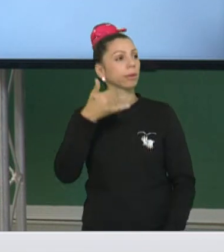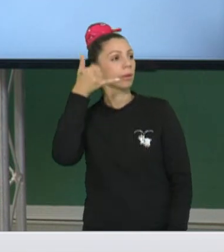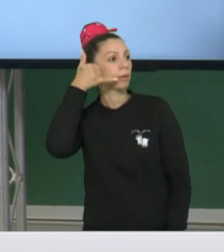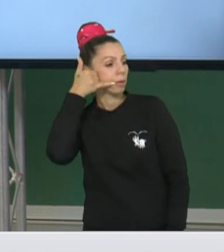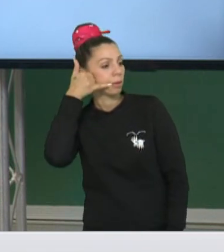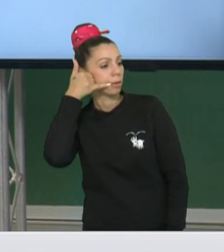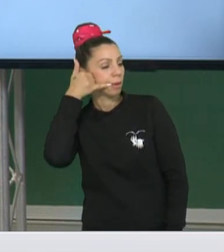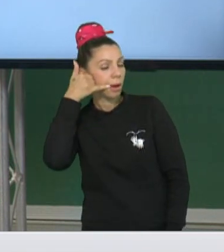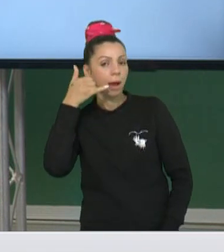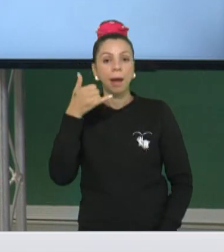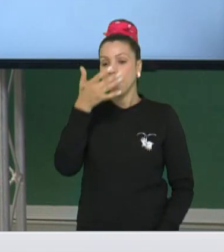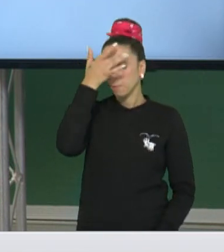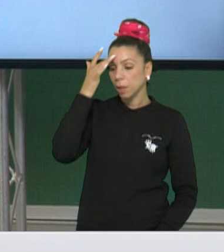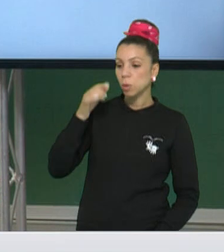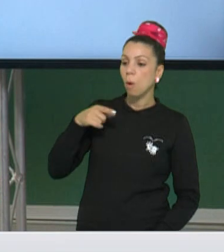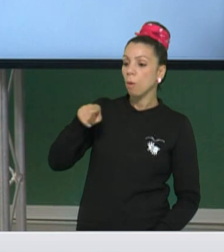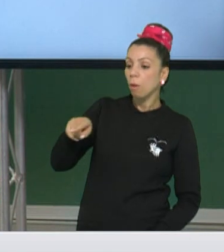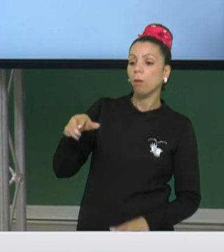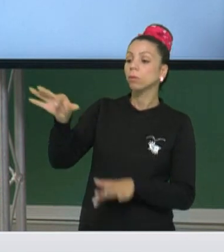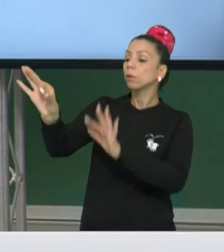sua casa. Legal, né?